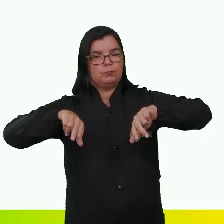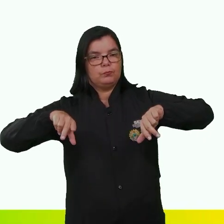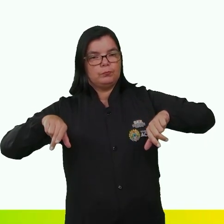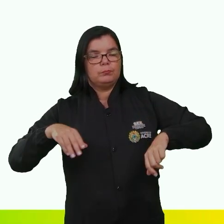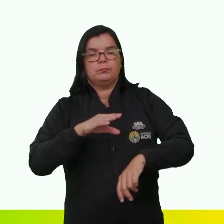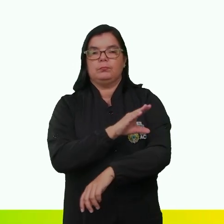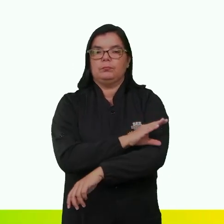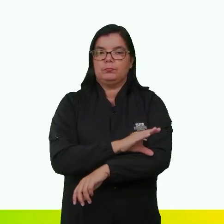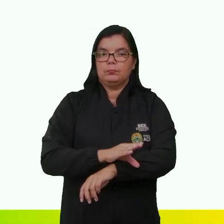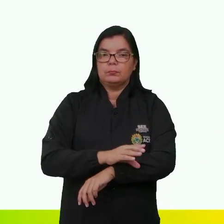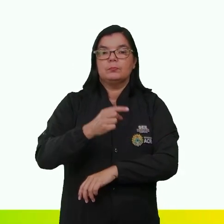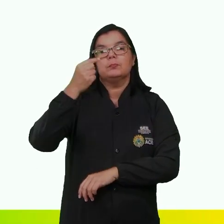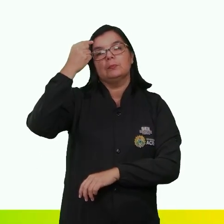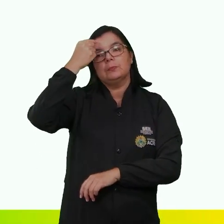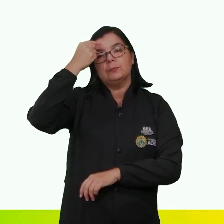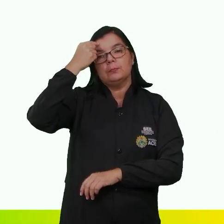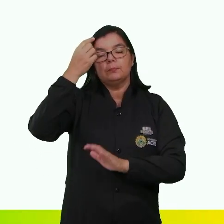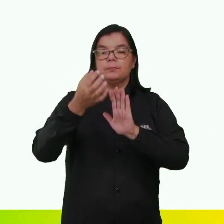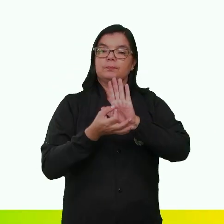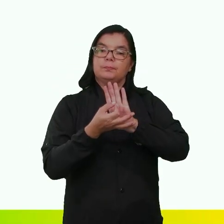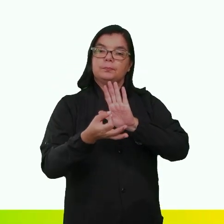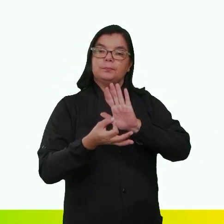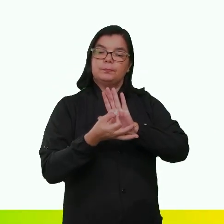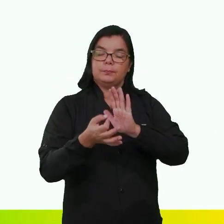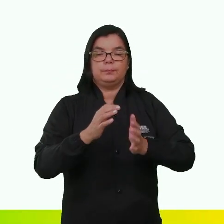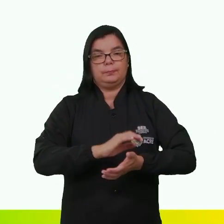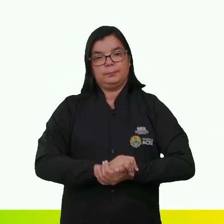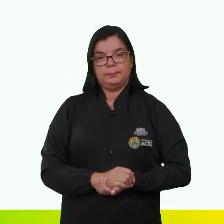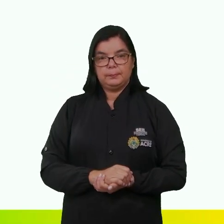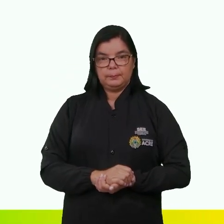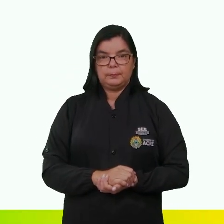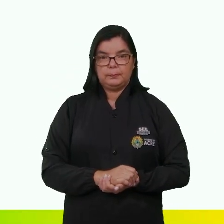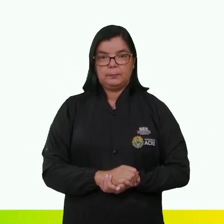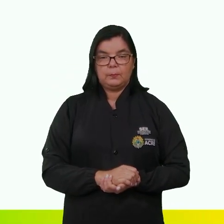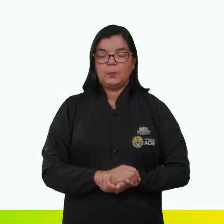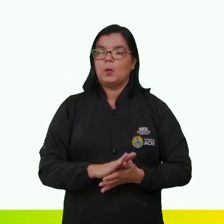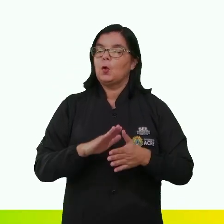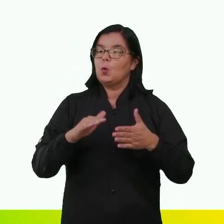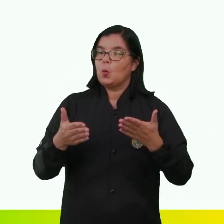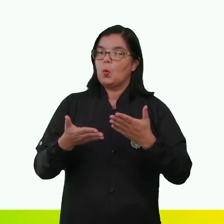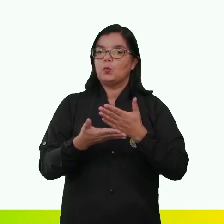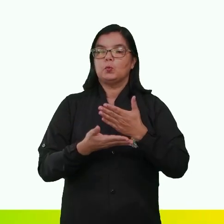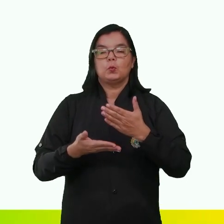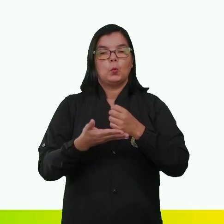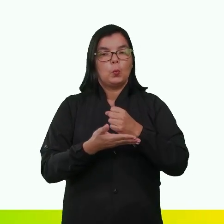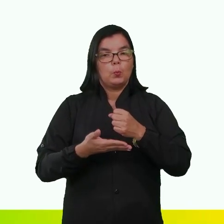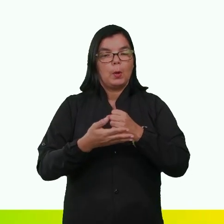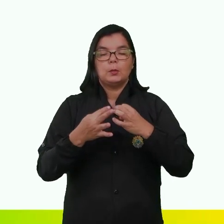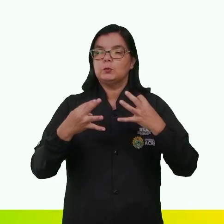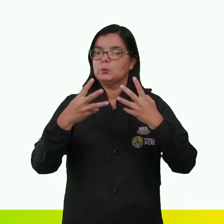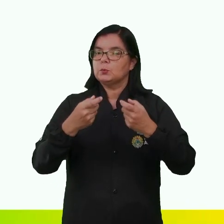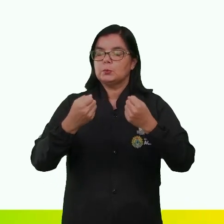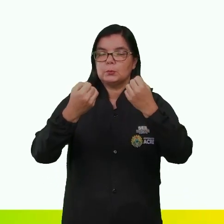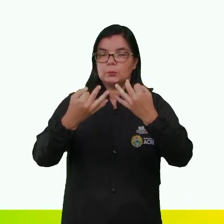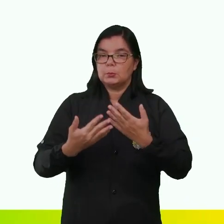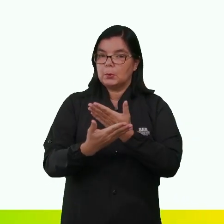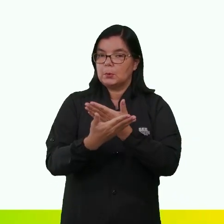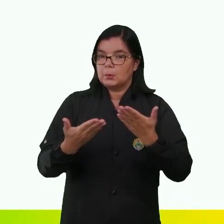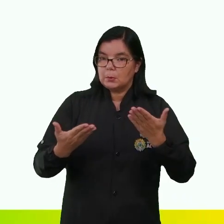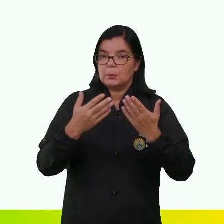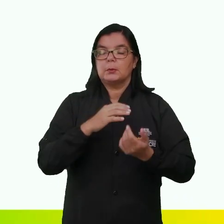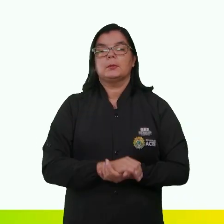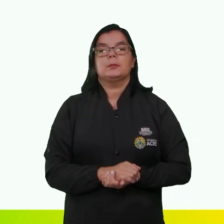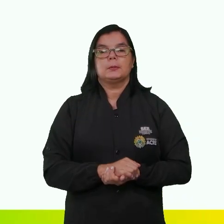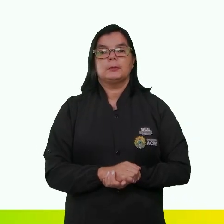à diversidade cultural e ao pensamento crítico. Então, com base em tudo aquilo que foi explicado a